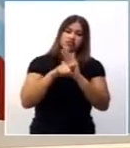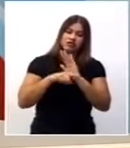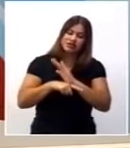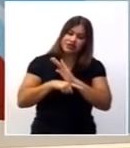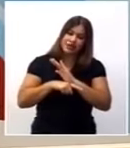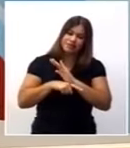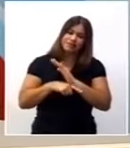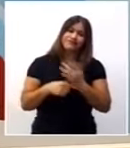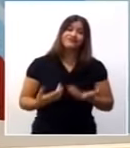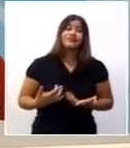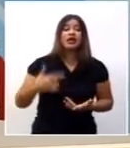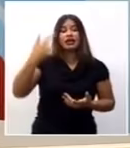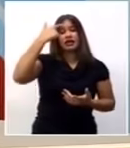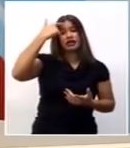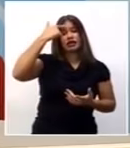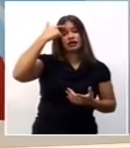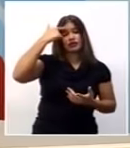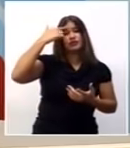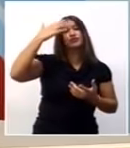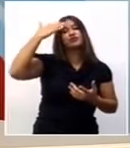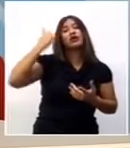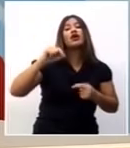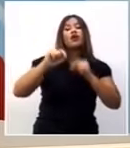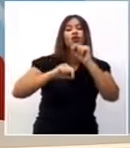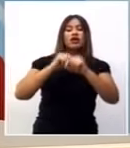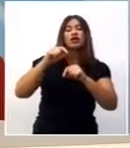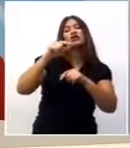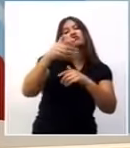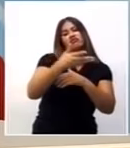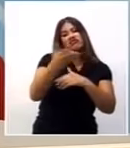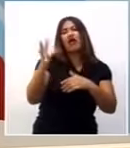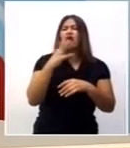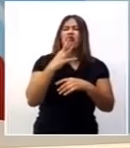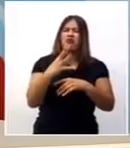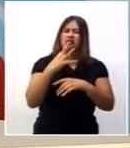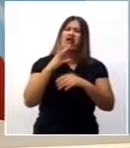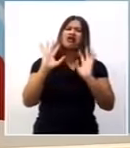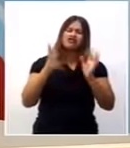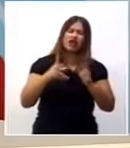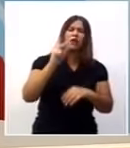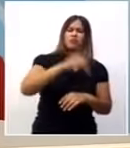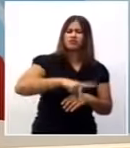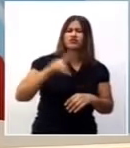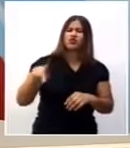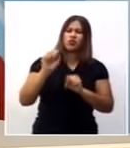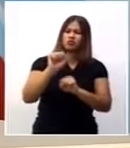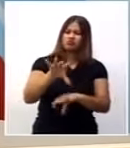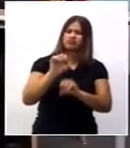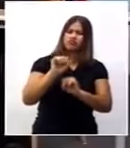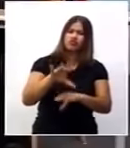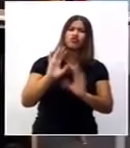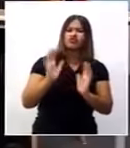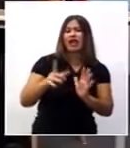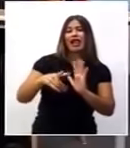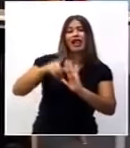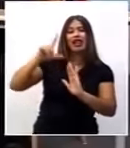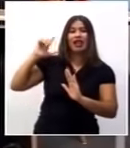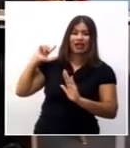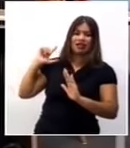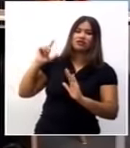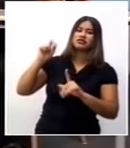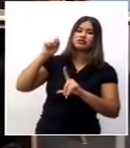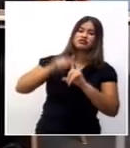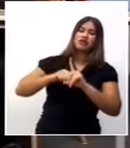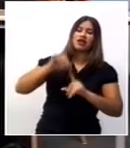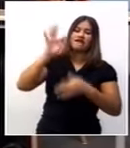deve ser nova para vocês, que o professor já deve ter trabalhado isso na aula durante esse bimestre com vocês, presencialmente, porque essa daqui é a